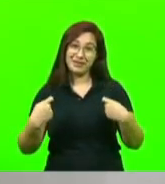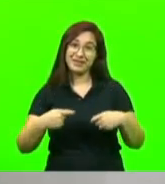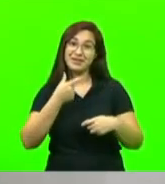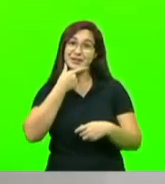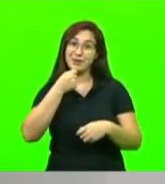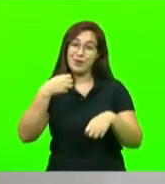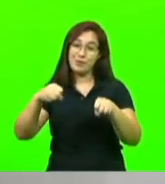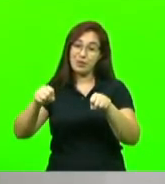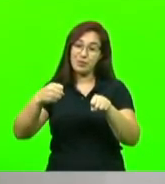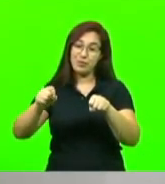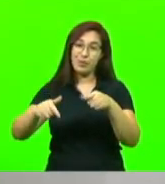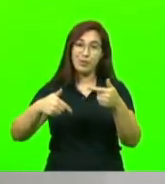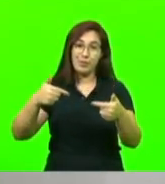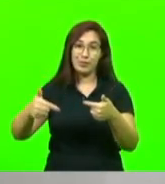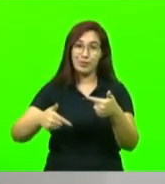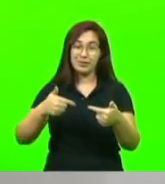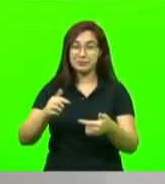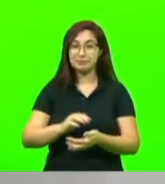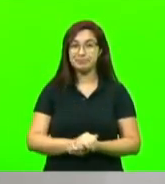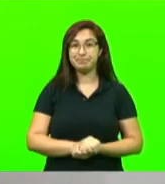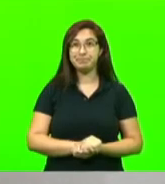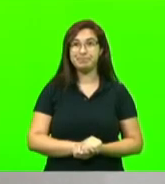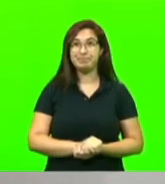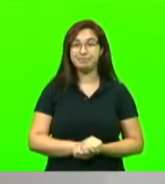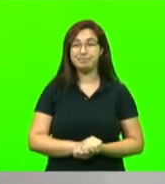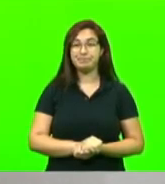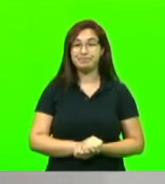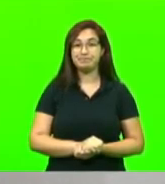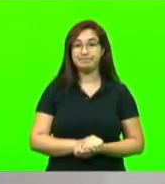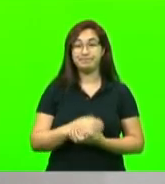governador office boy. Então, o resultado é esse aí.